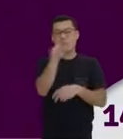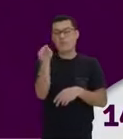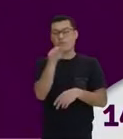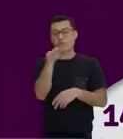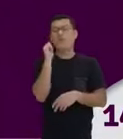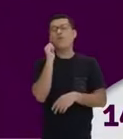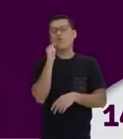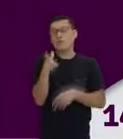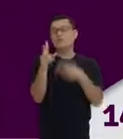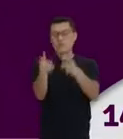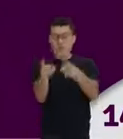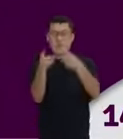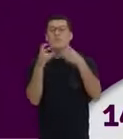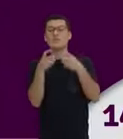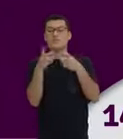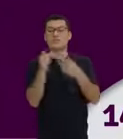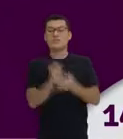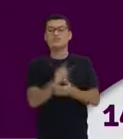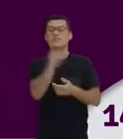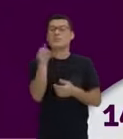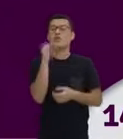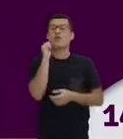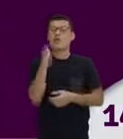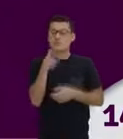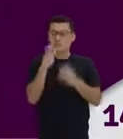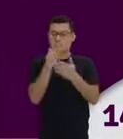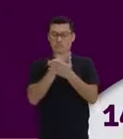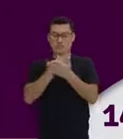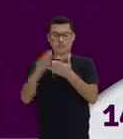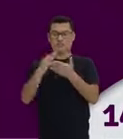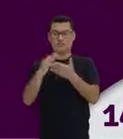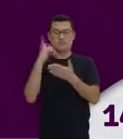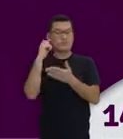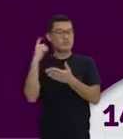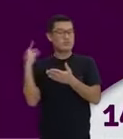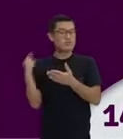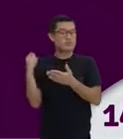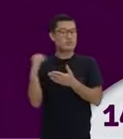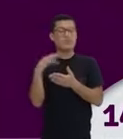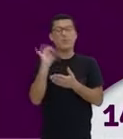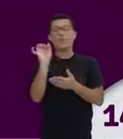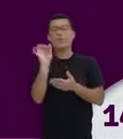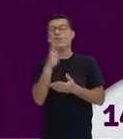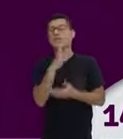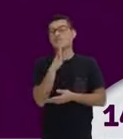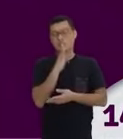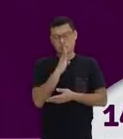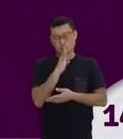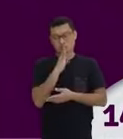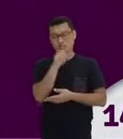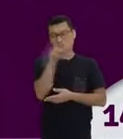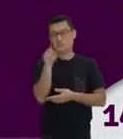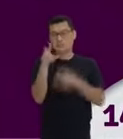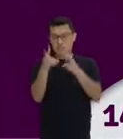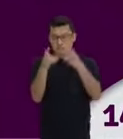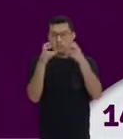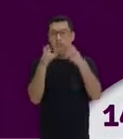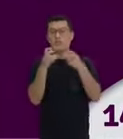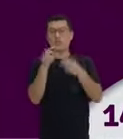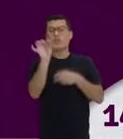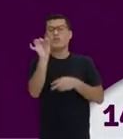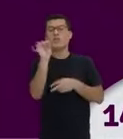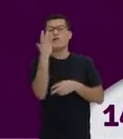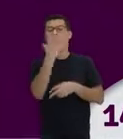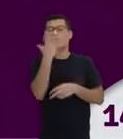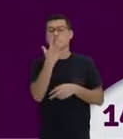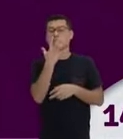você consegue perceber você conseguiria separar o que é ruído e o que é silêncio você conseguiria perceber o que